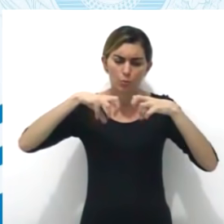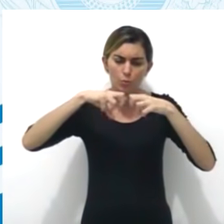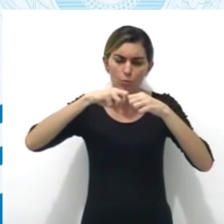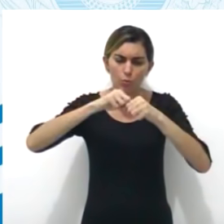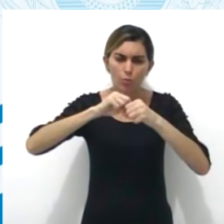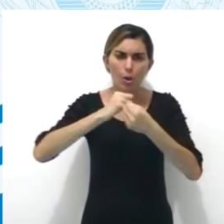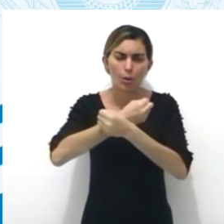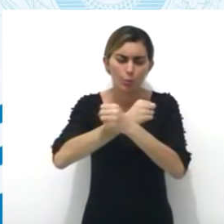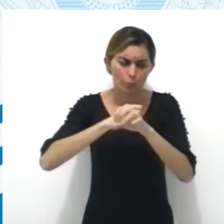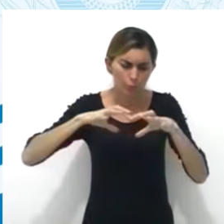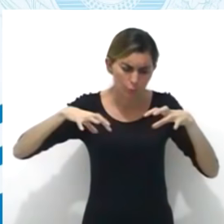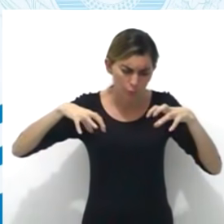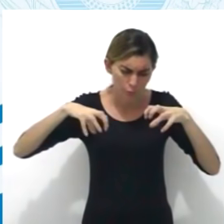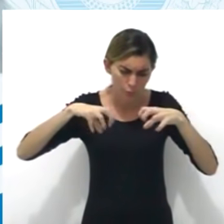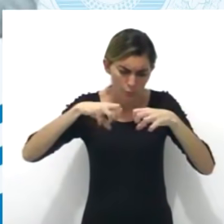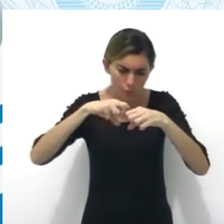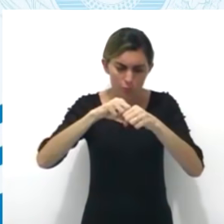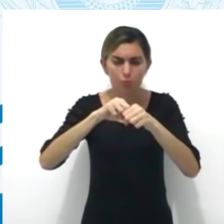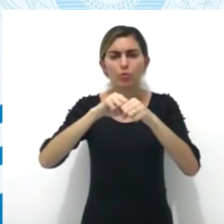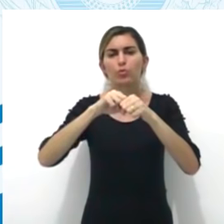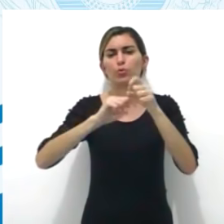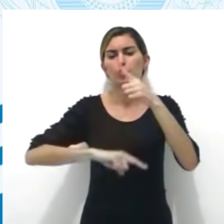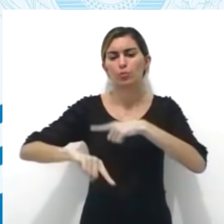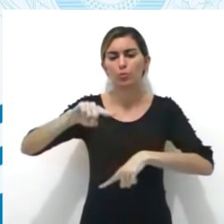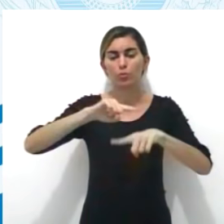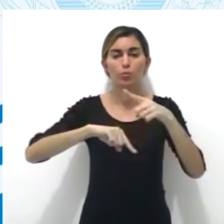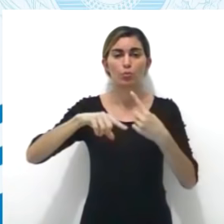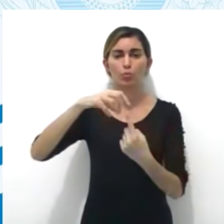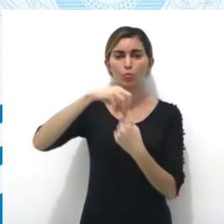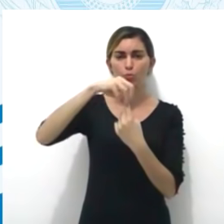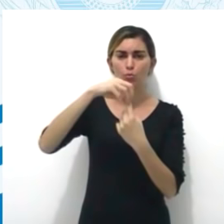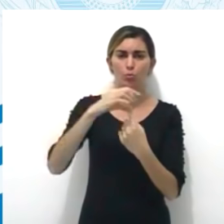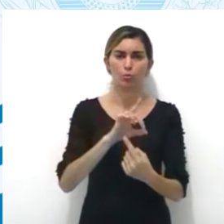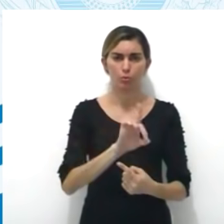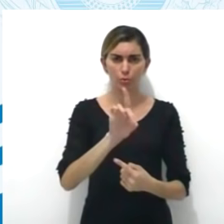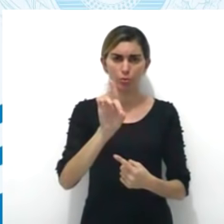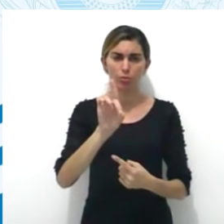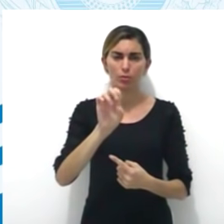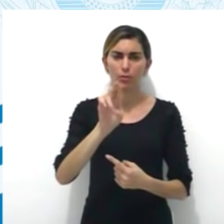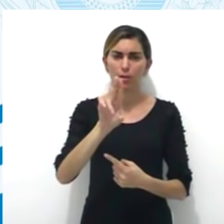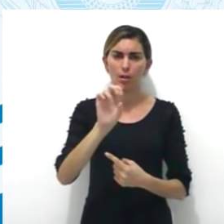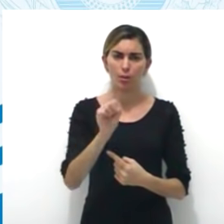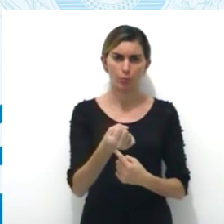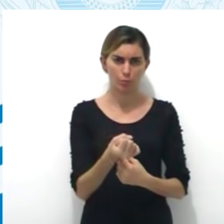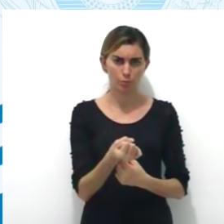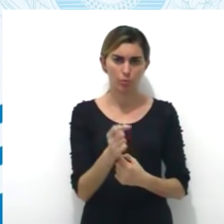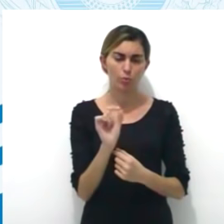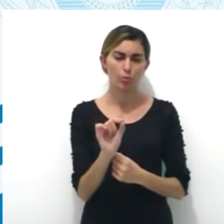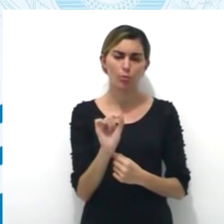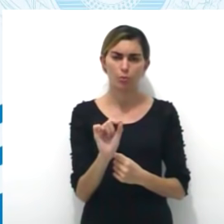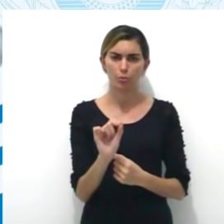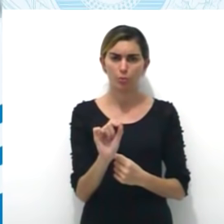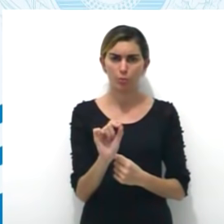um vazio governado pelo único Deus que